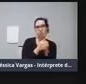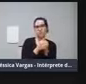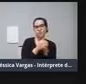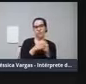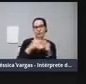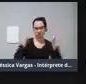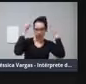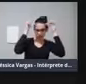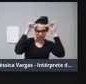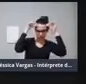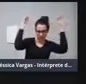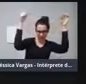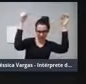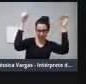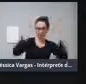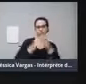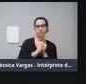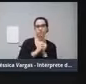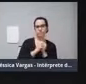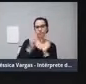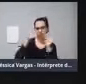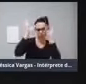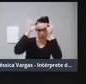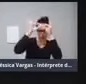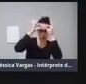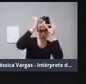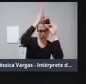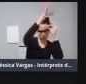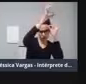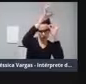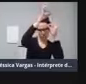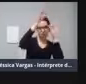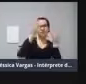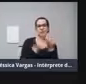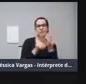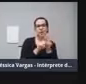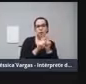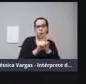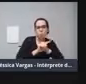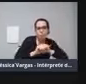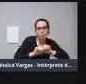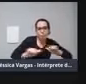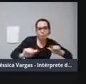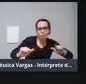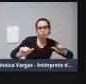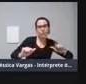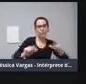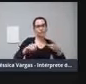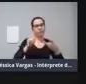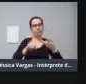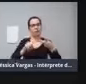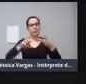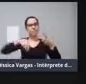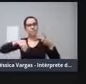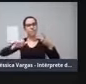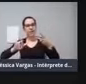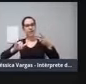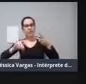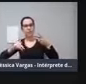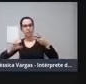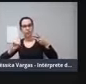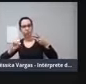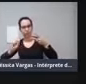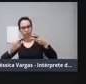borboletas, elas são longas e lisas. Já as mariposas, quando em